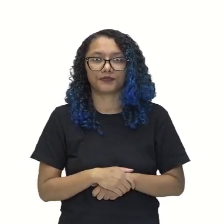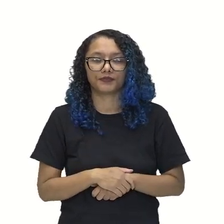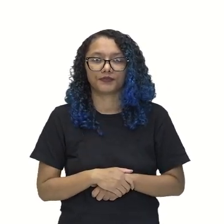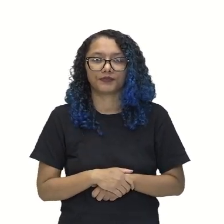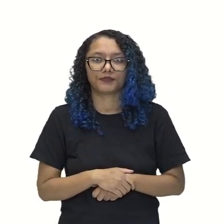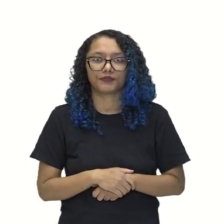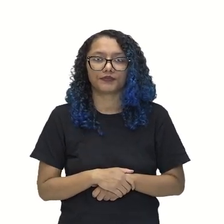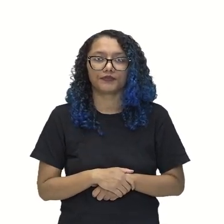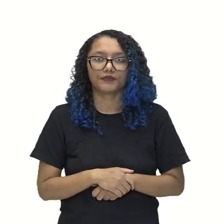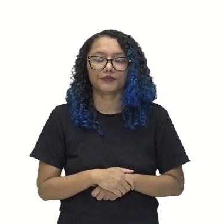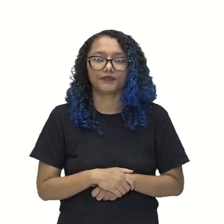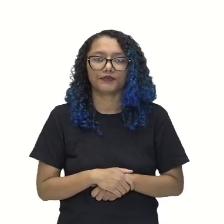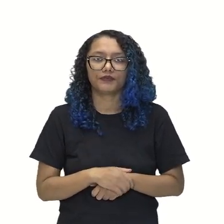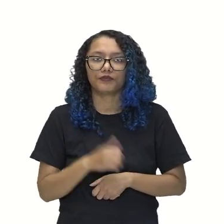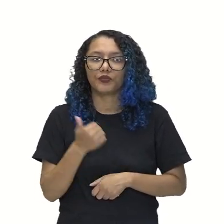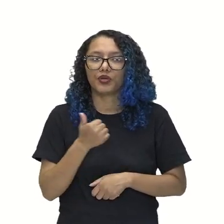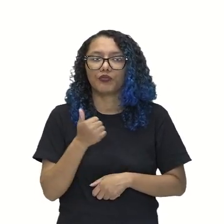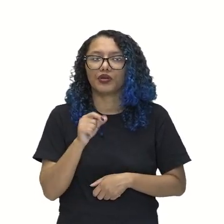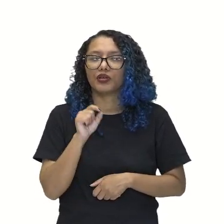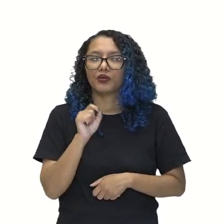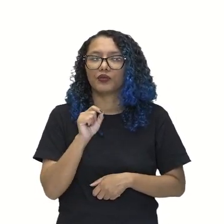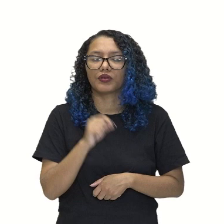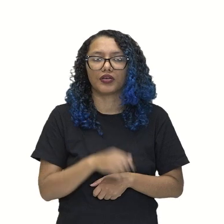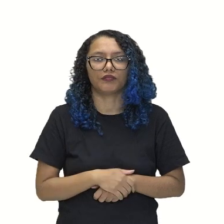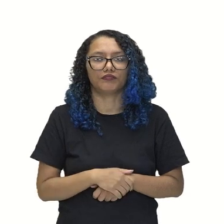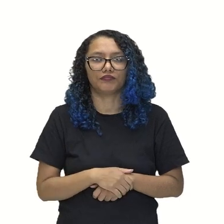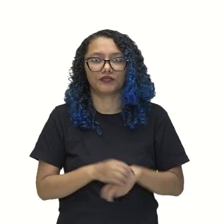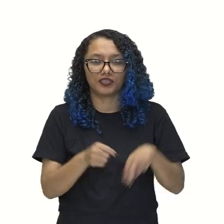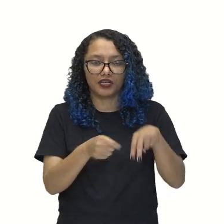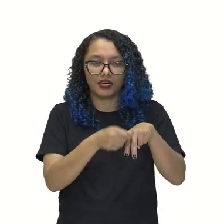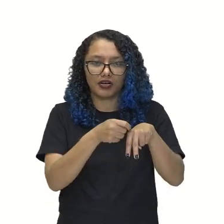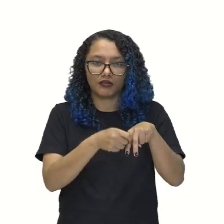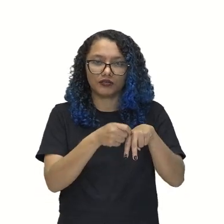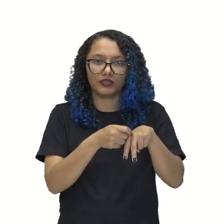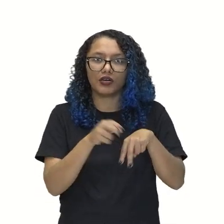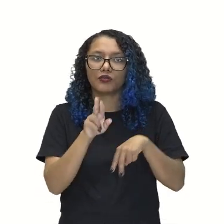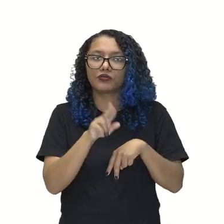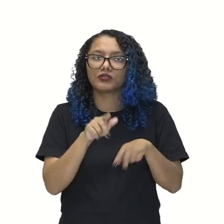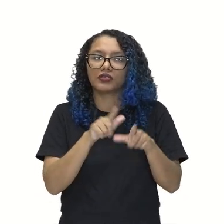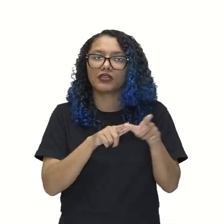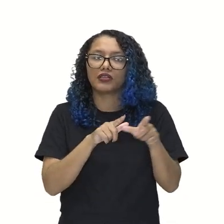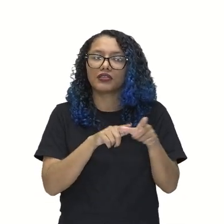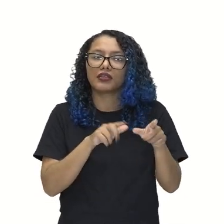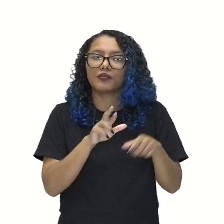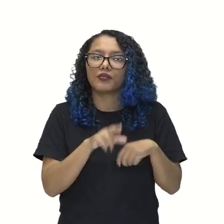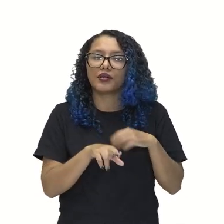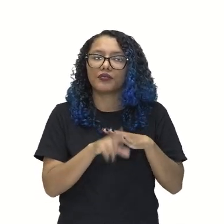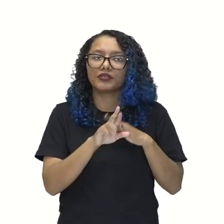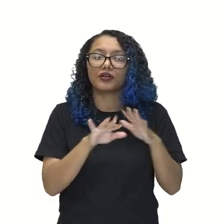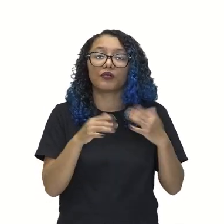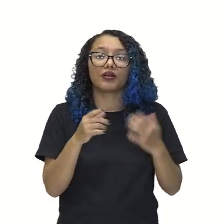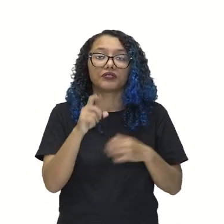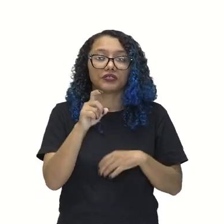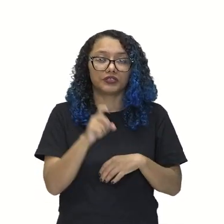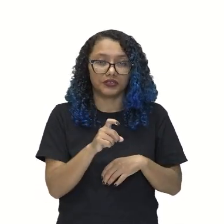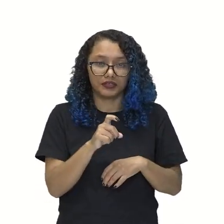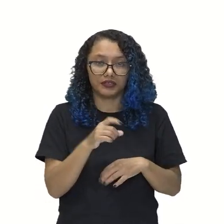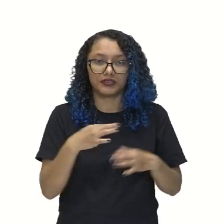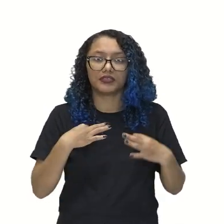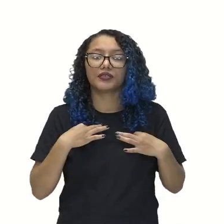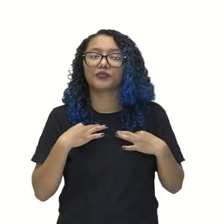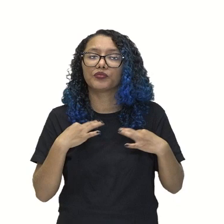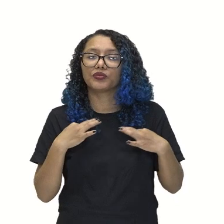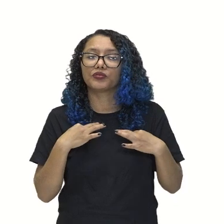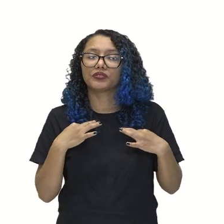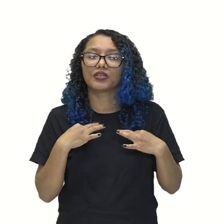vai fazer, como eu havia dito, olha, eu vou dizer que as minhas calças vai ser representado por X e que as minhas blusas vai